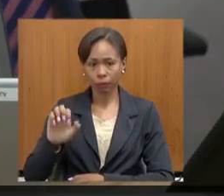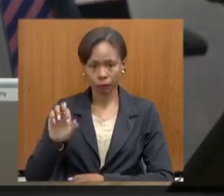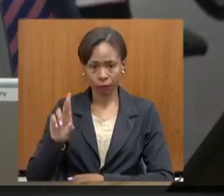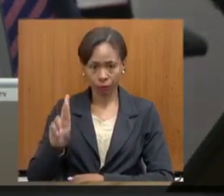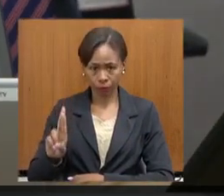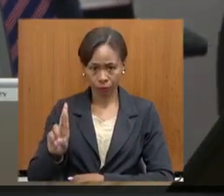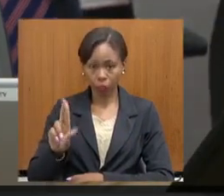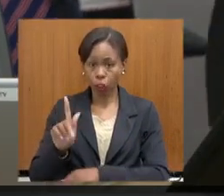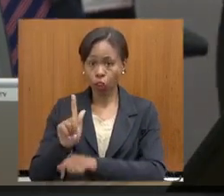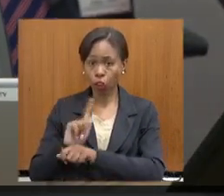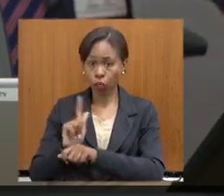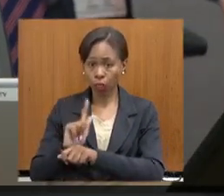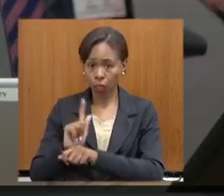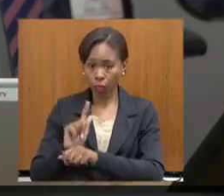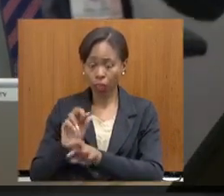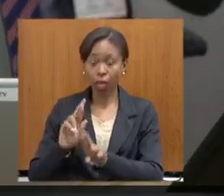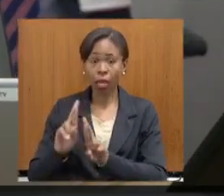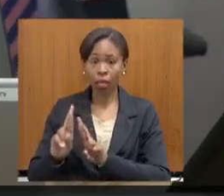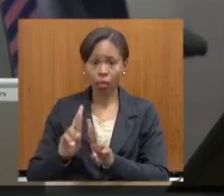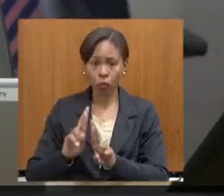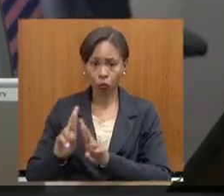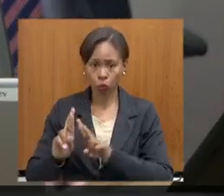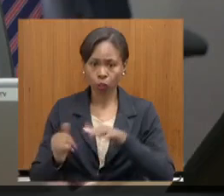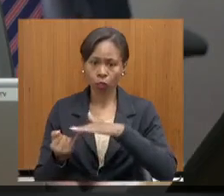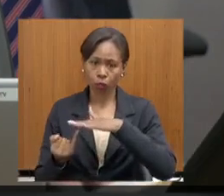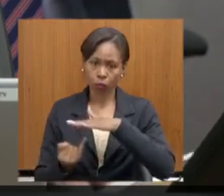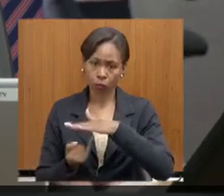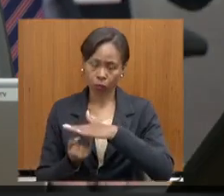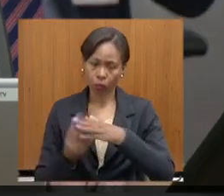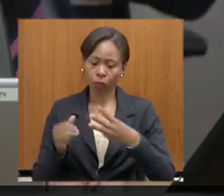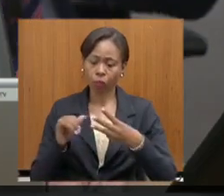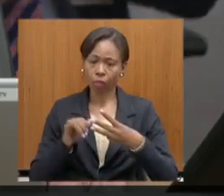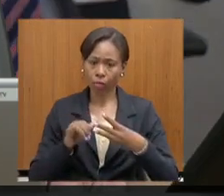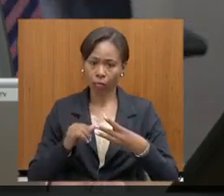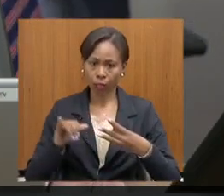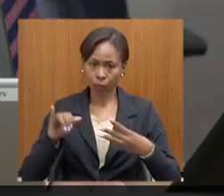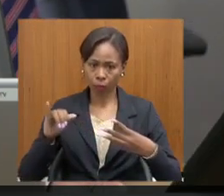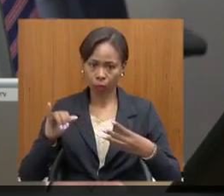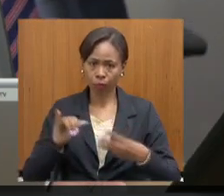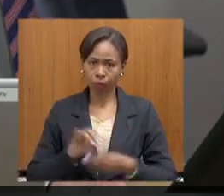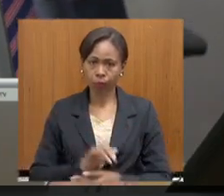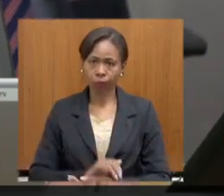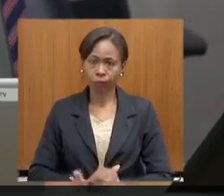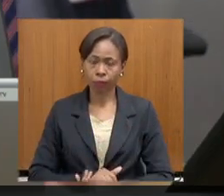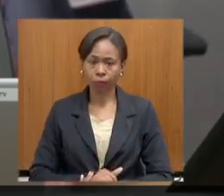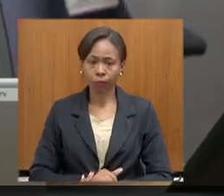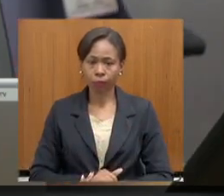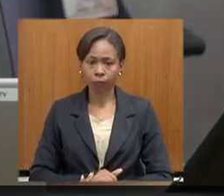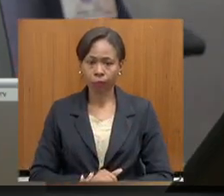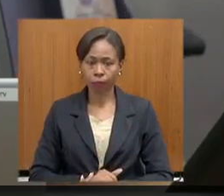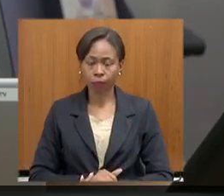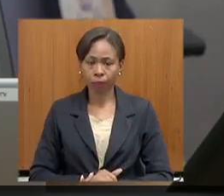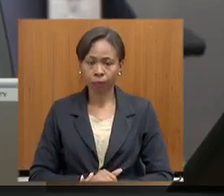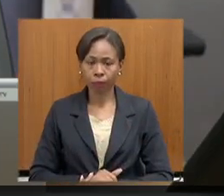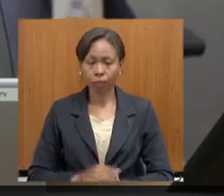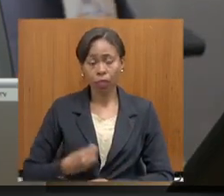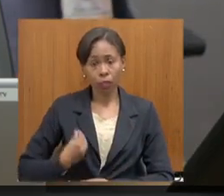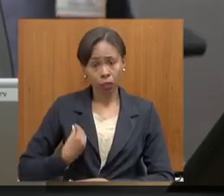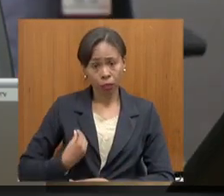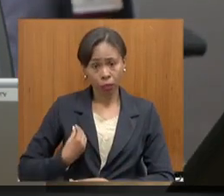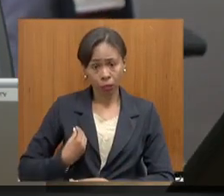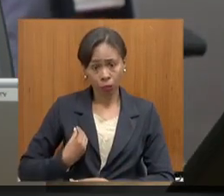gerente de relações institucionais da Cemig em outras presenças